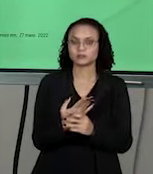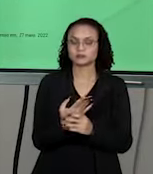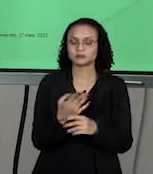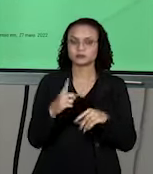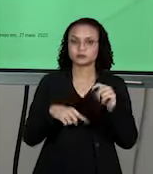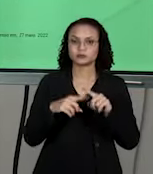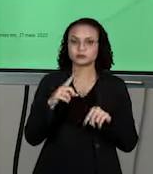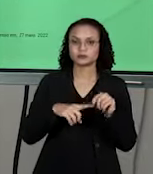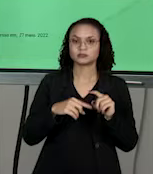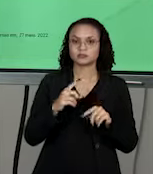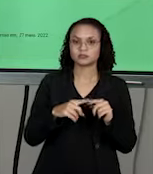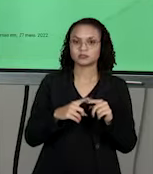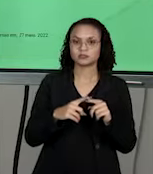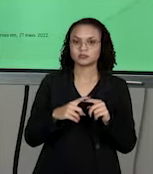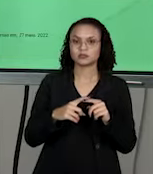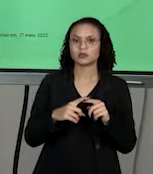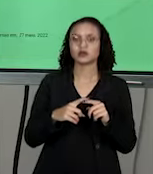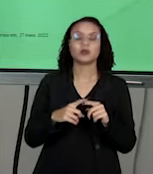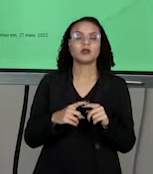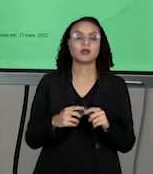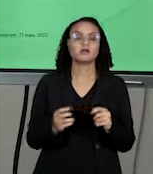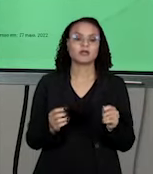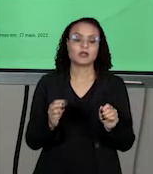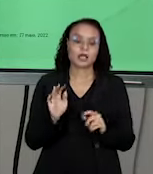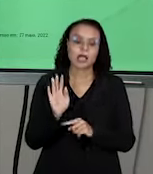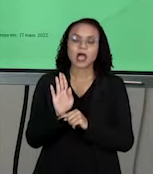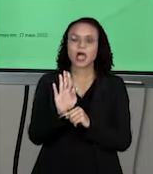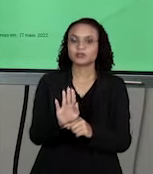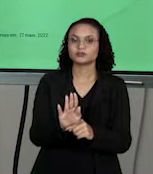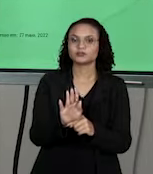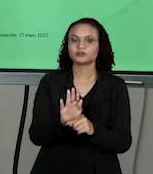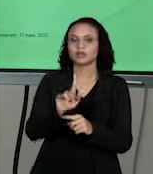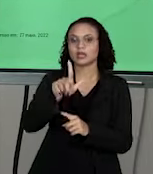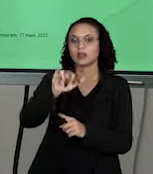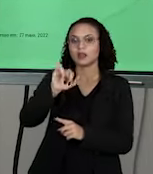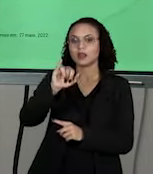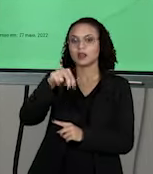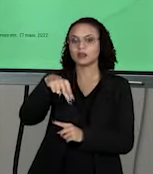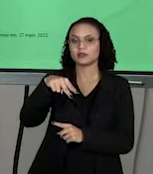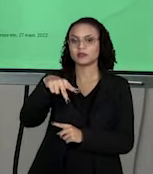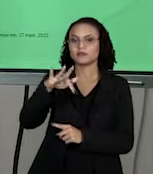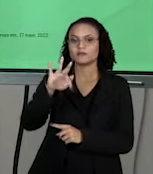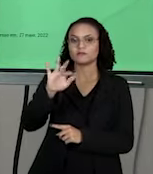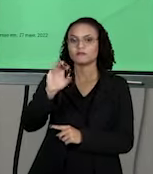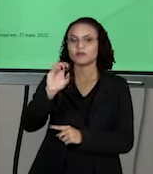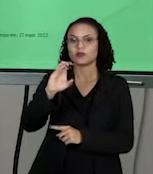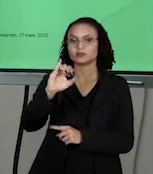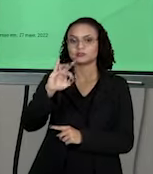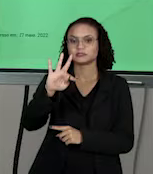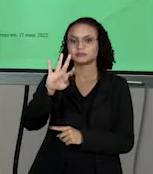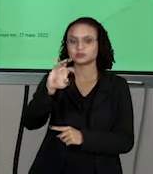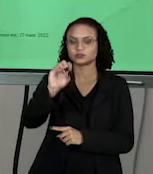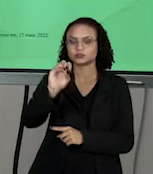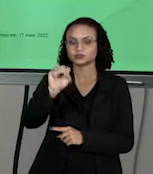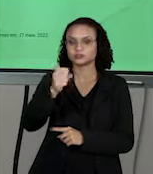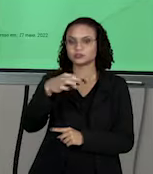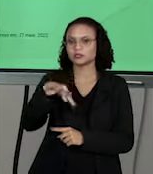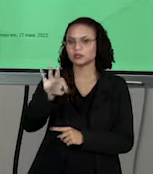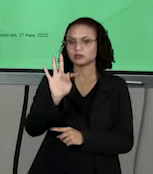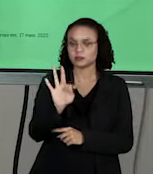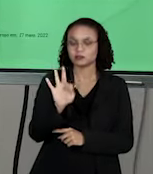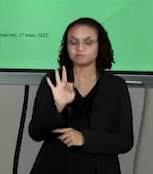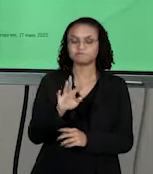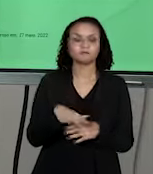maturação dos linfócitos T, que são as nossas células de defesa. Então, quando você é criança, você